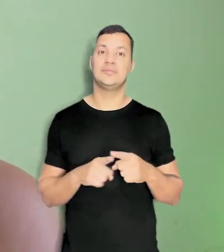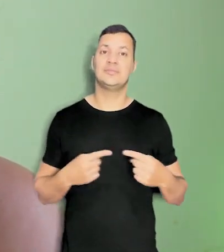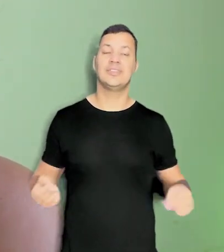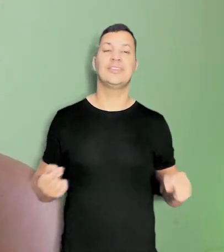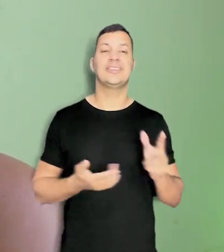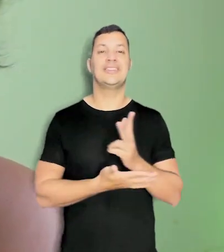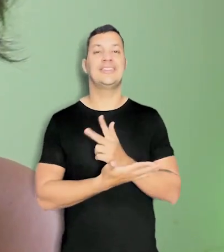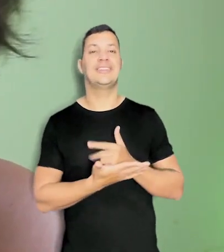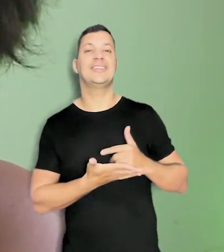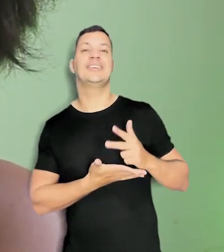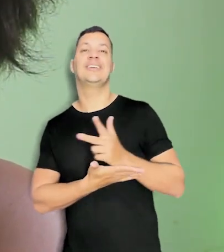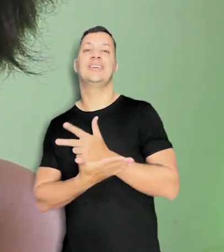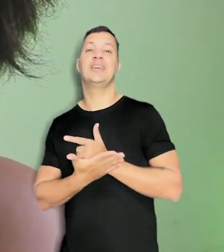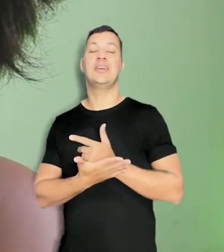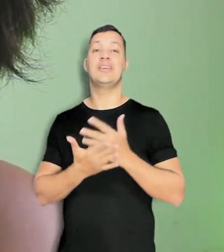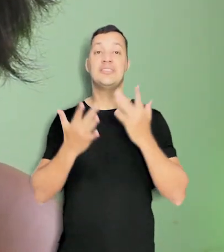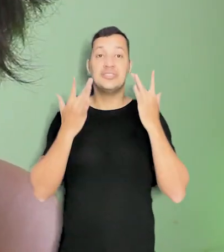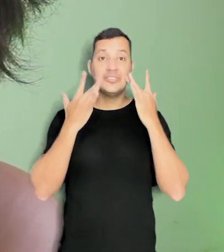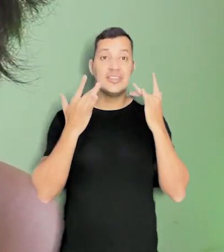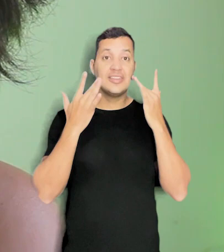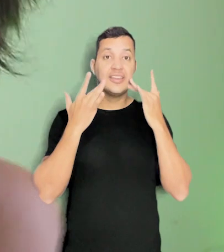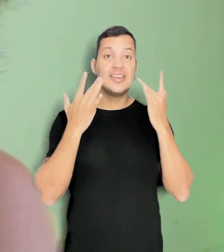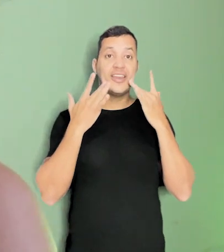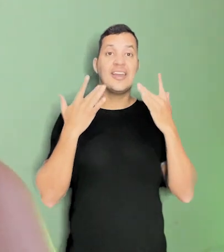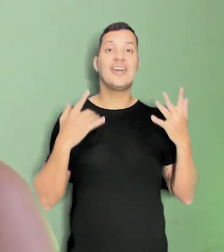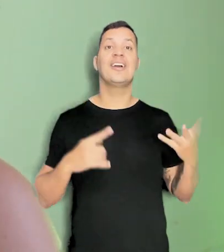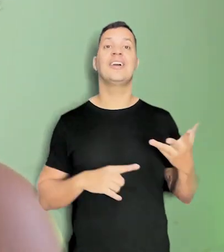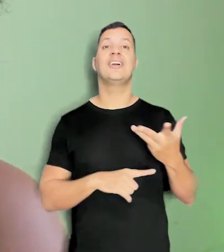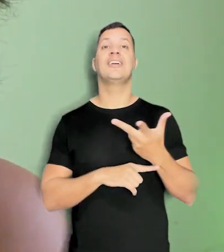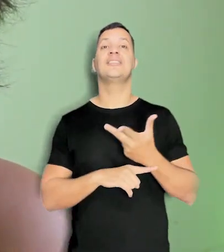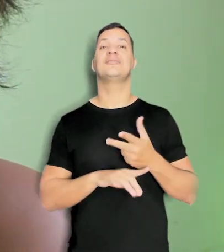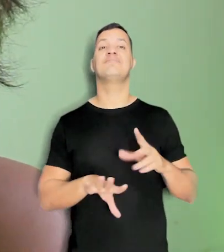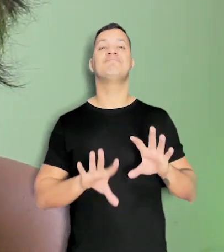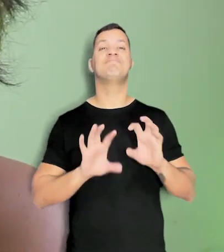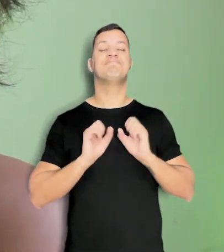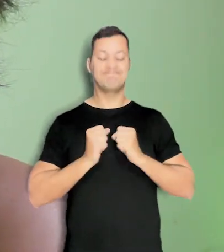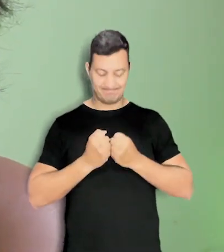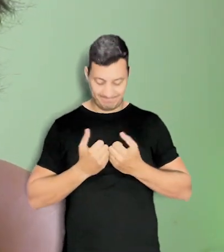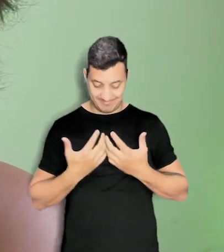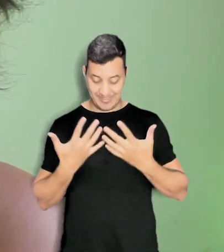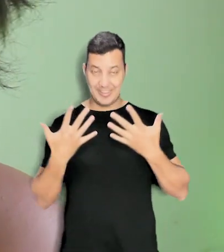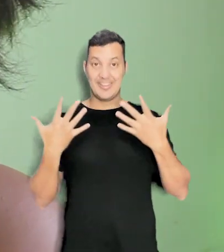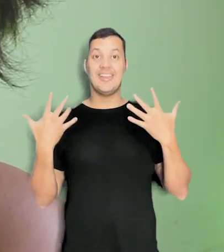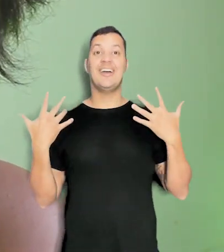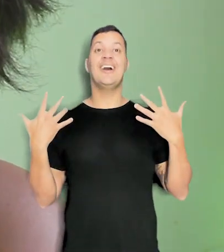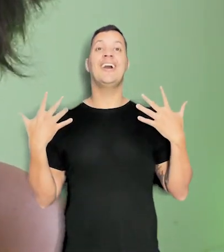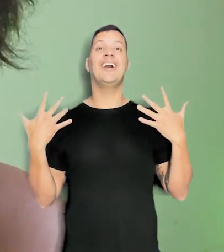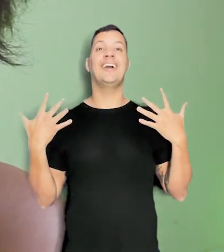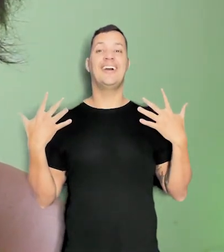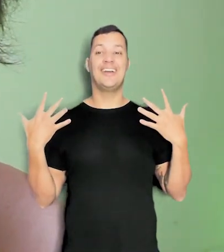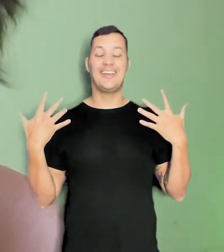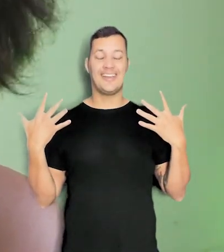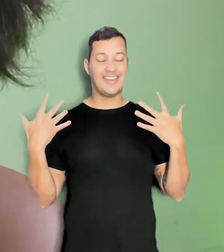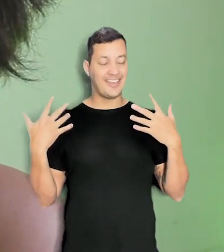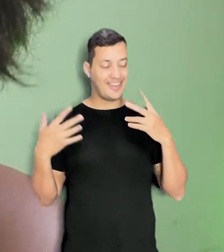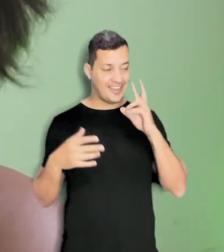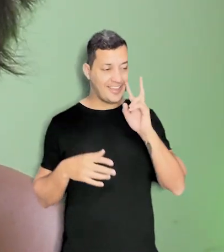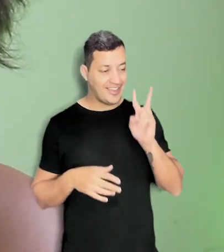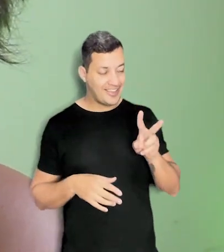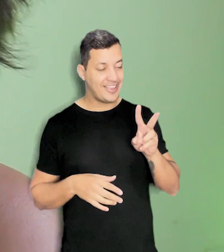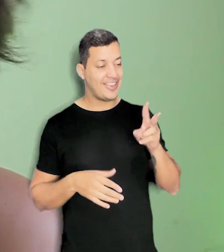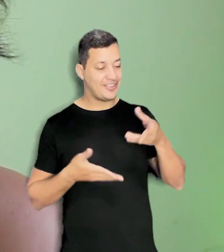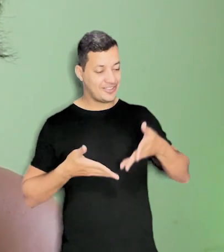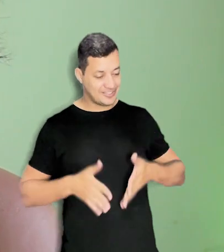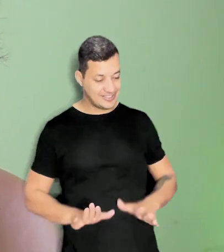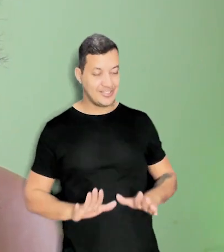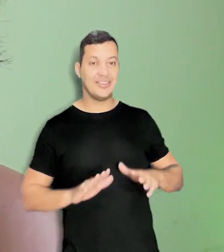desenho. E o teatro foi a arte que me arrebatou, né? Que eu olhei e falei, cara, eu nasci para